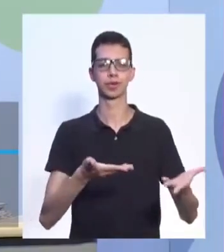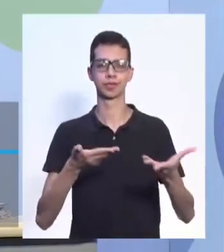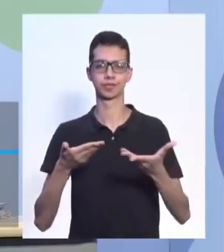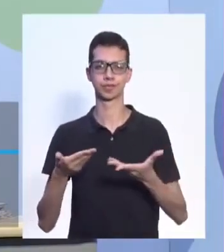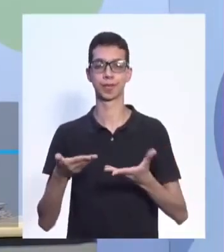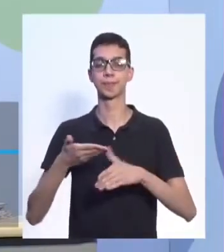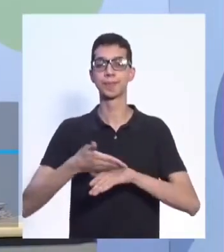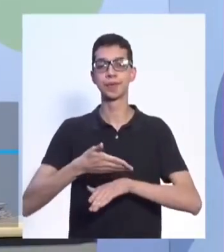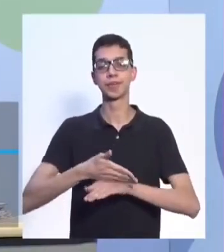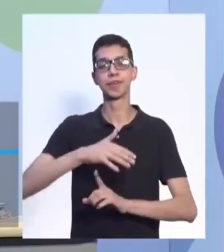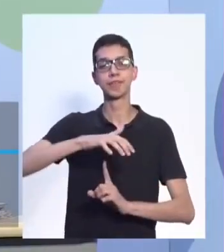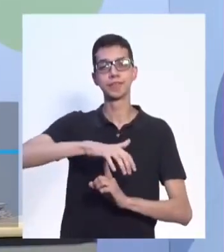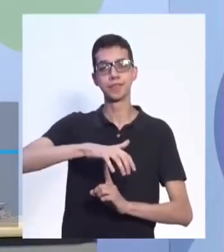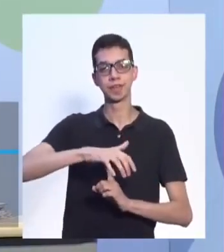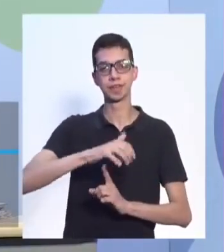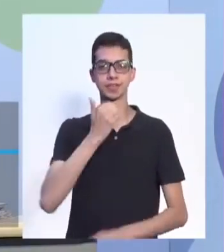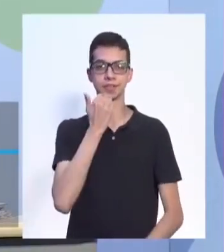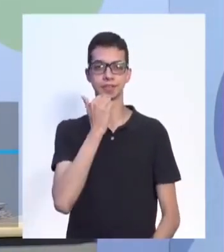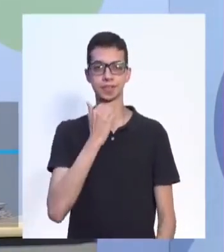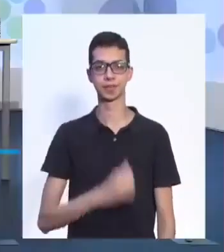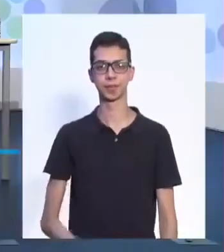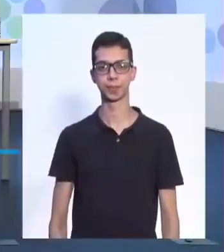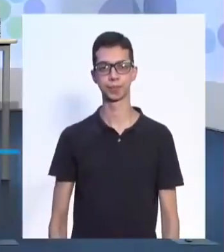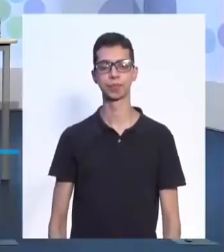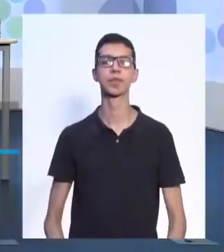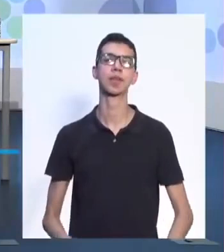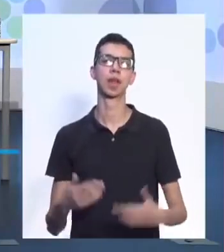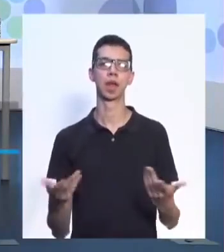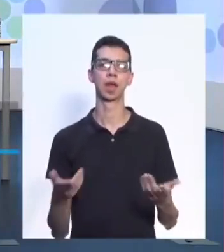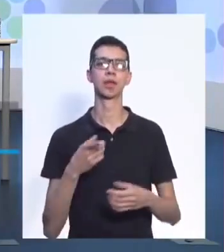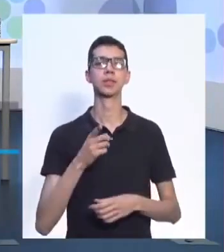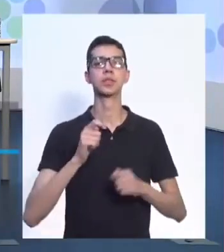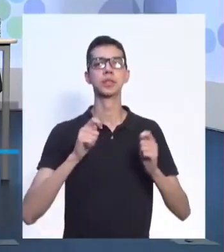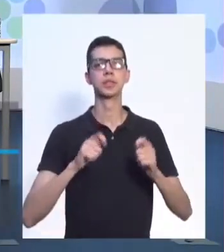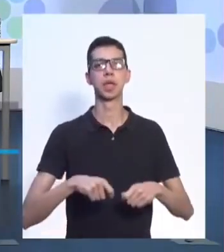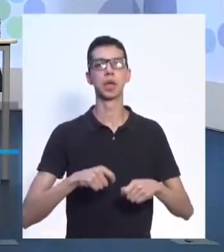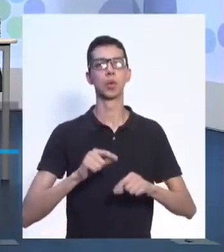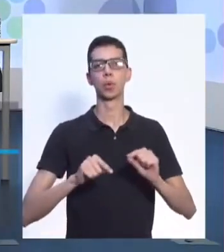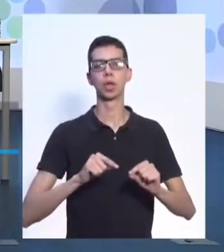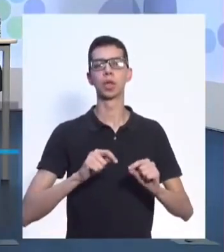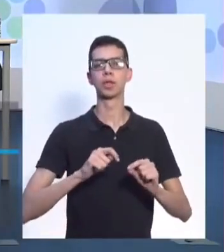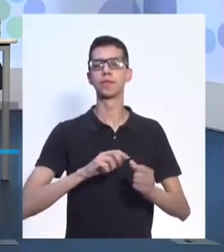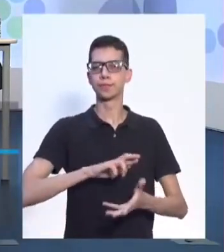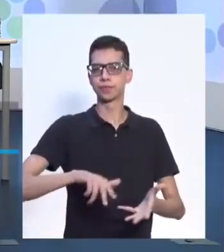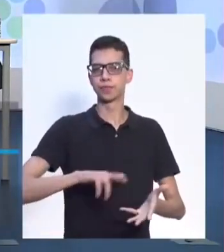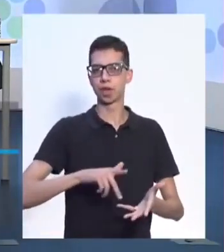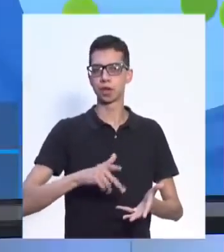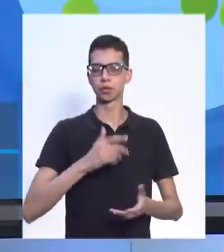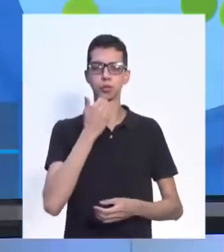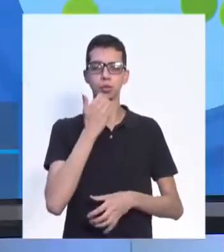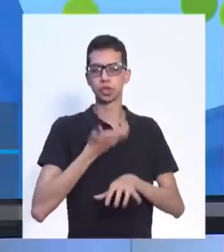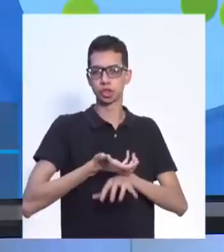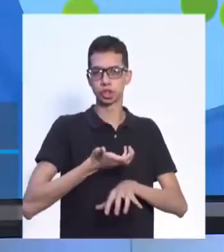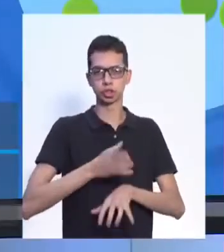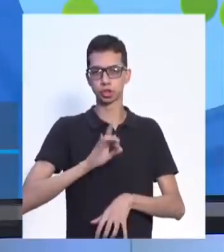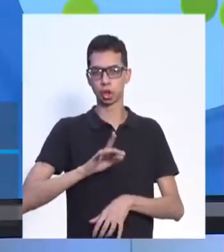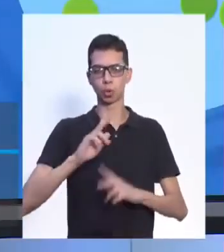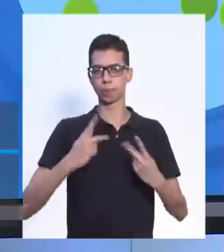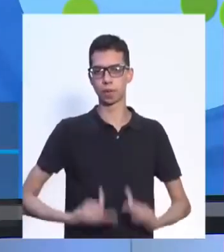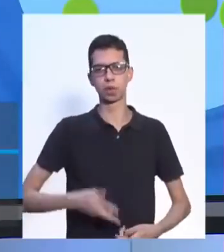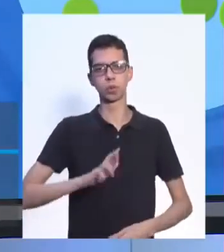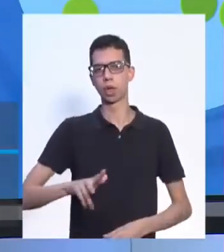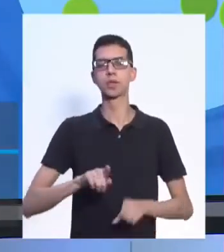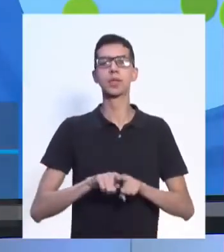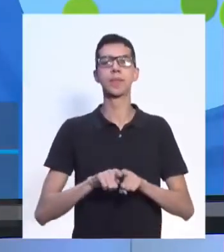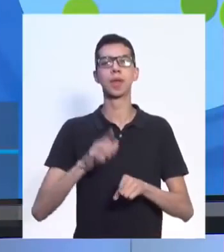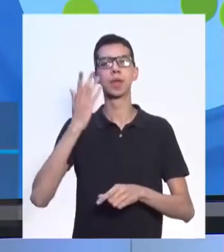feira de ciência. Vocês têm aí várias possibilidades de disciplinas, né? Não é só nas ciências humanas, mas as ciências da natureza, né?